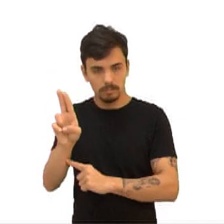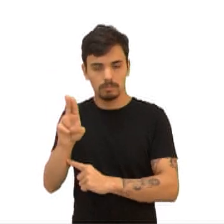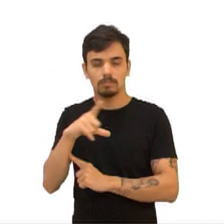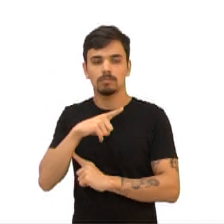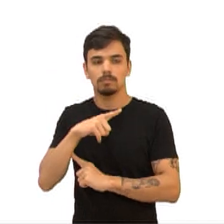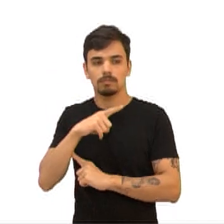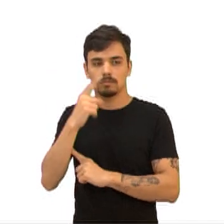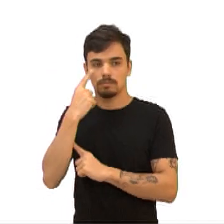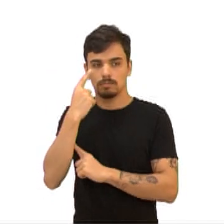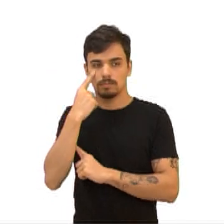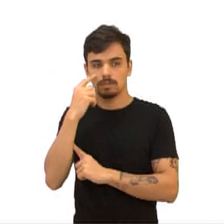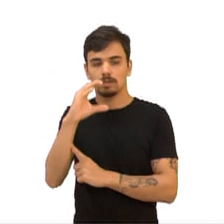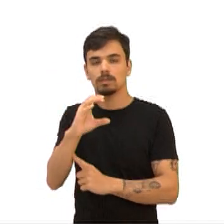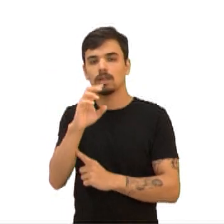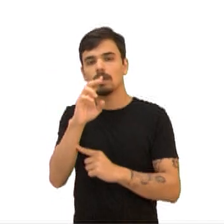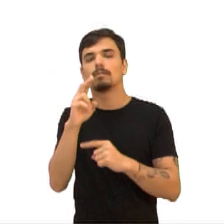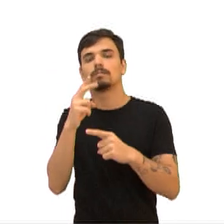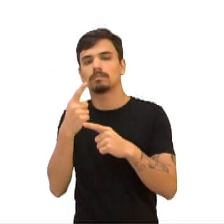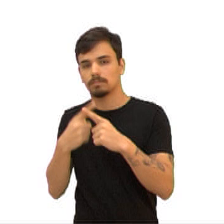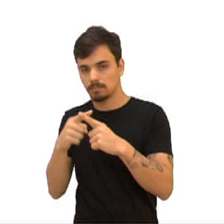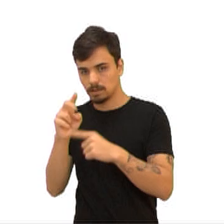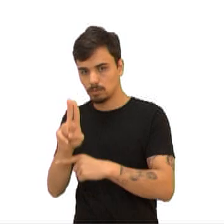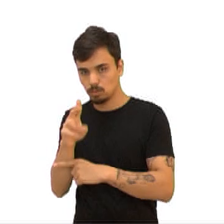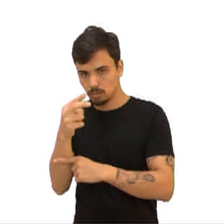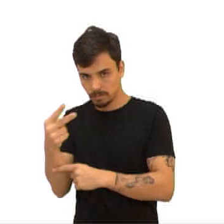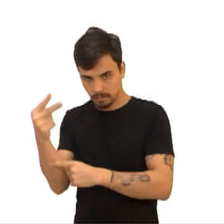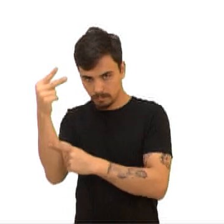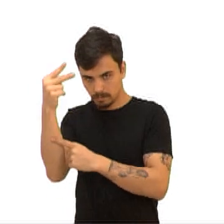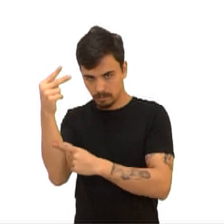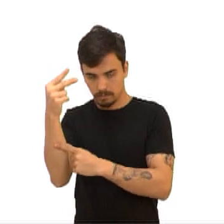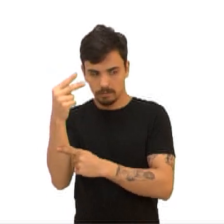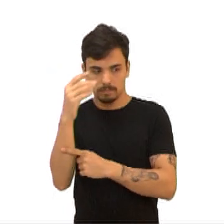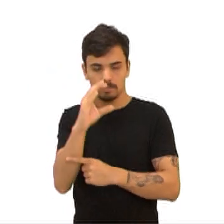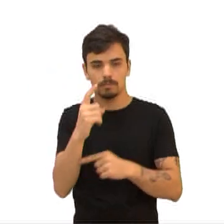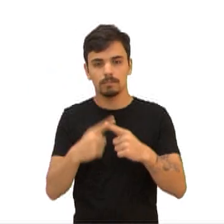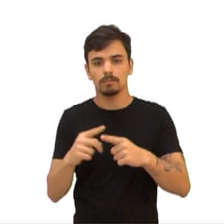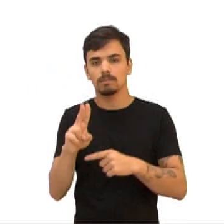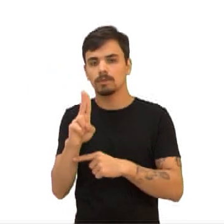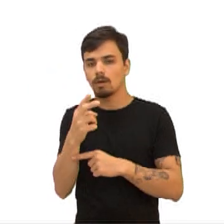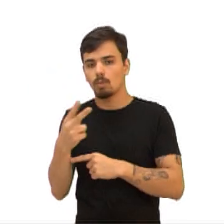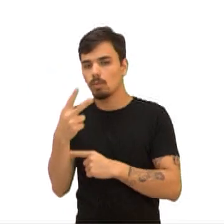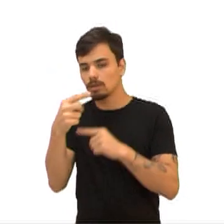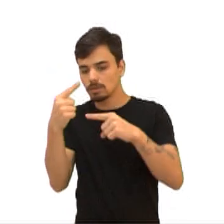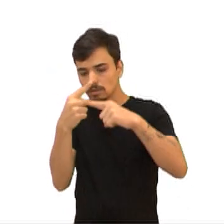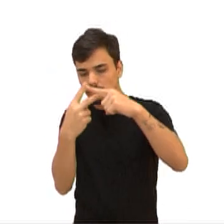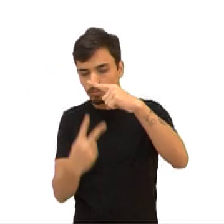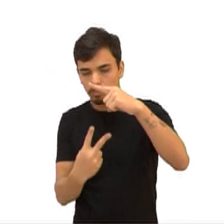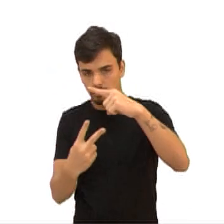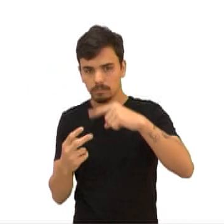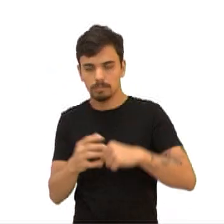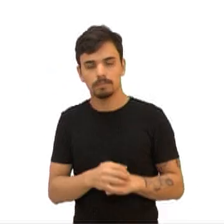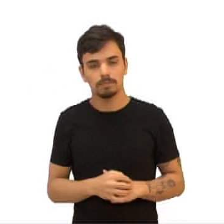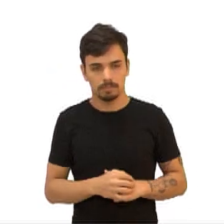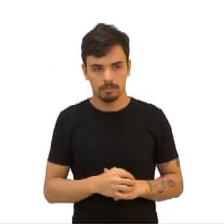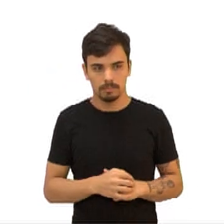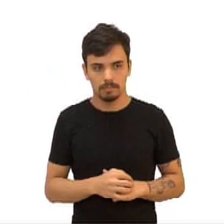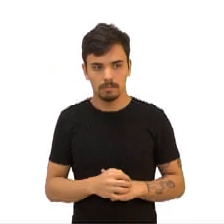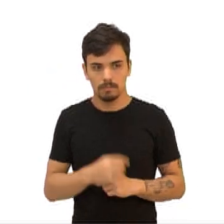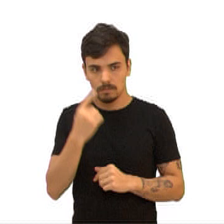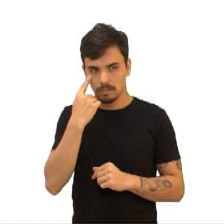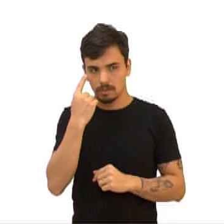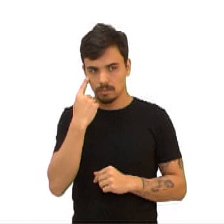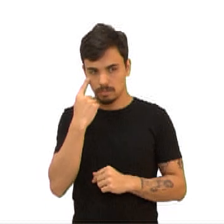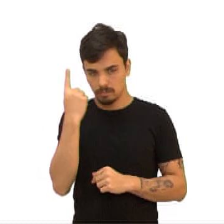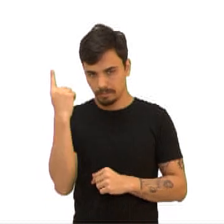vai dar C vezes U ao quadrado. Então, a energia vai ser C vezes U ao quadrado sobre 2, que é carga vezes tensão ao